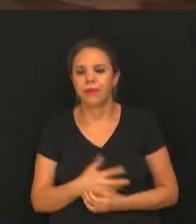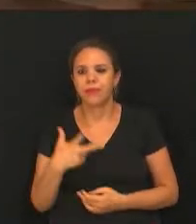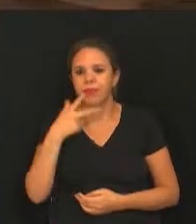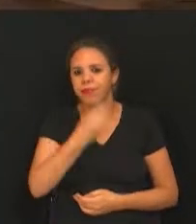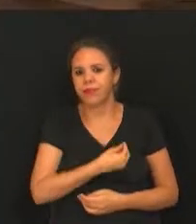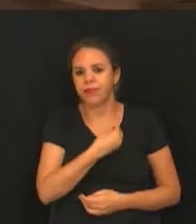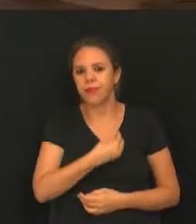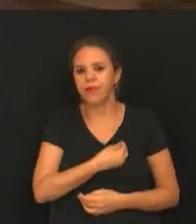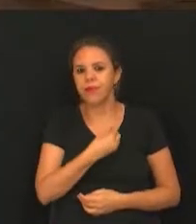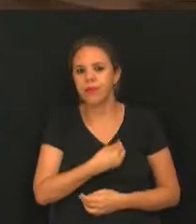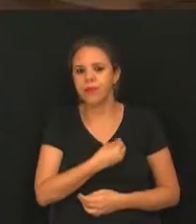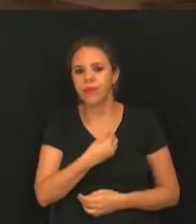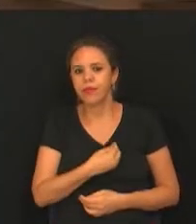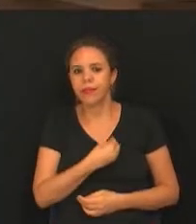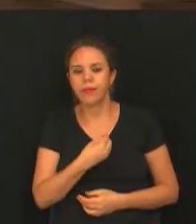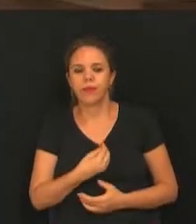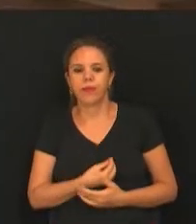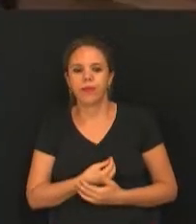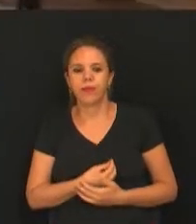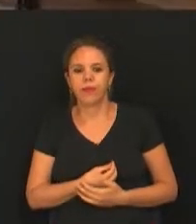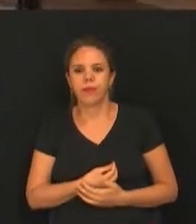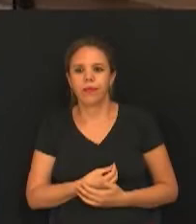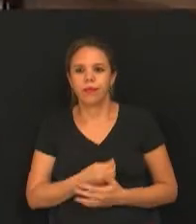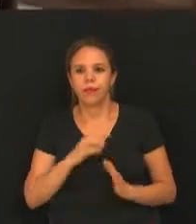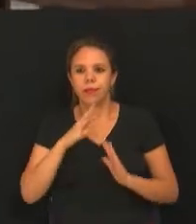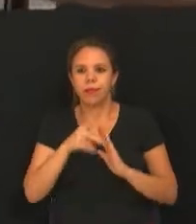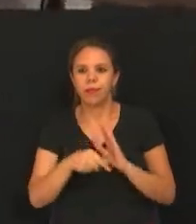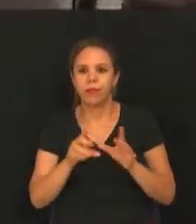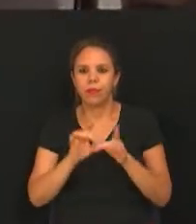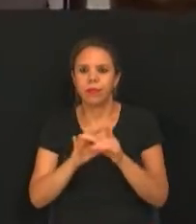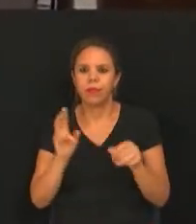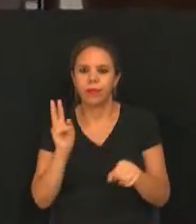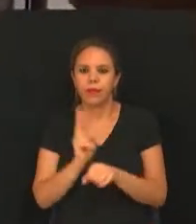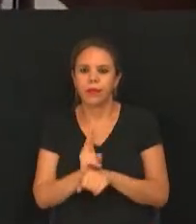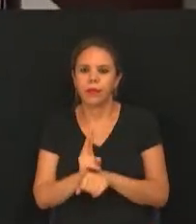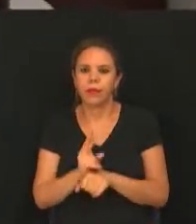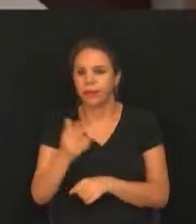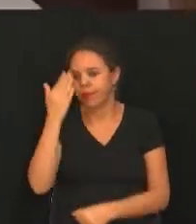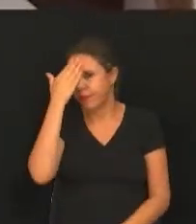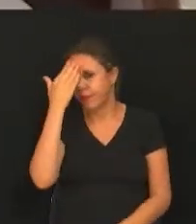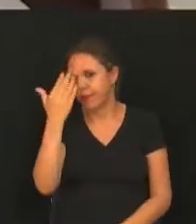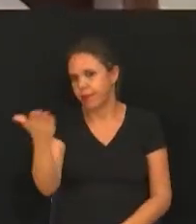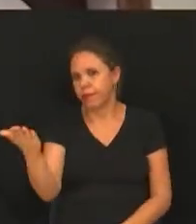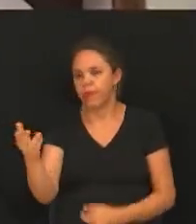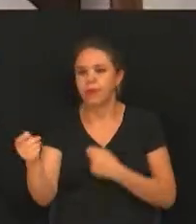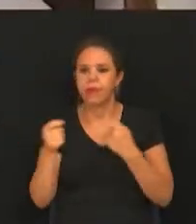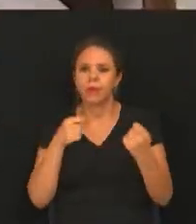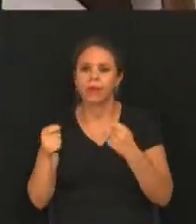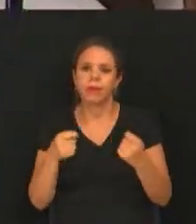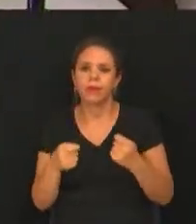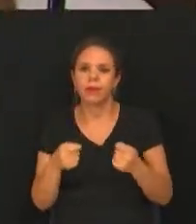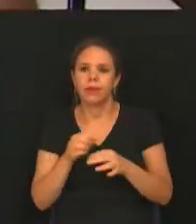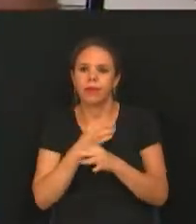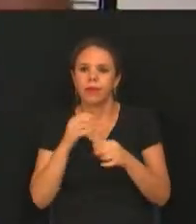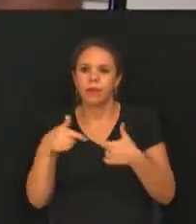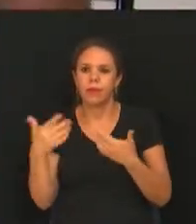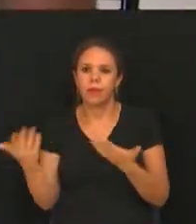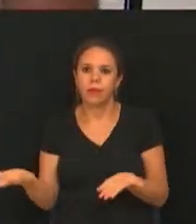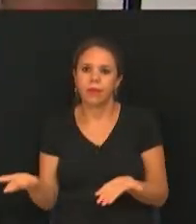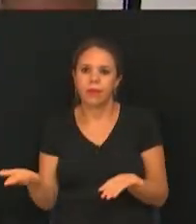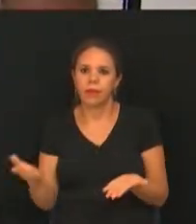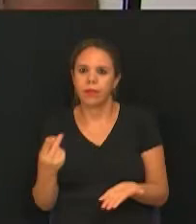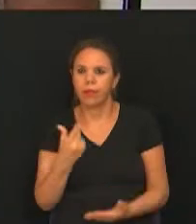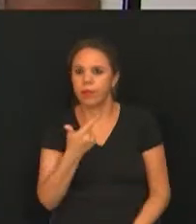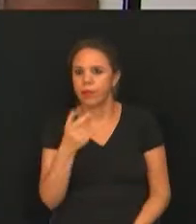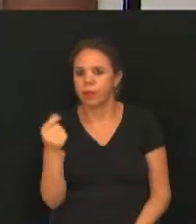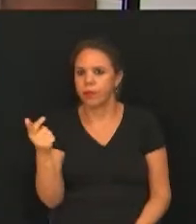vidas, patrimônio e o meio ambiente. Estamos sempre à disposição. Tenente, muito obrigada pela sua entrevista e um excelente trabalho para vocês aí em